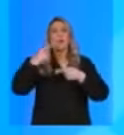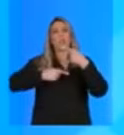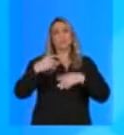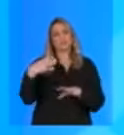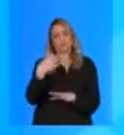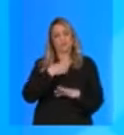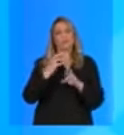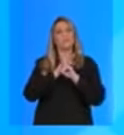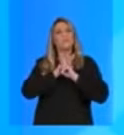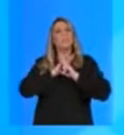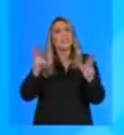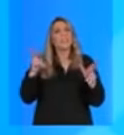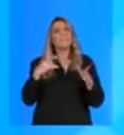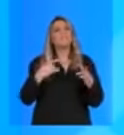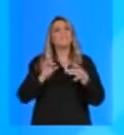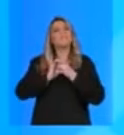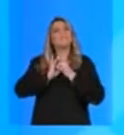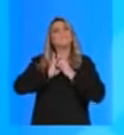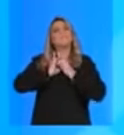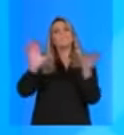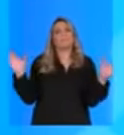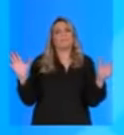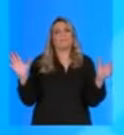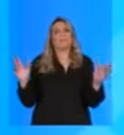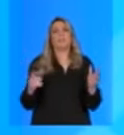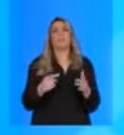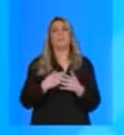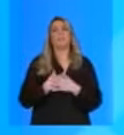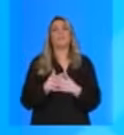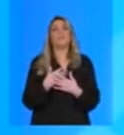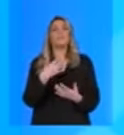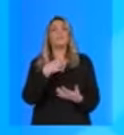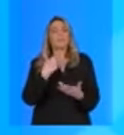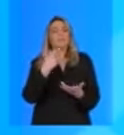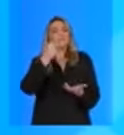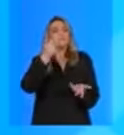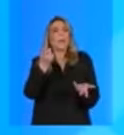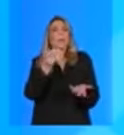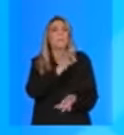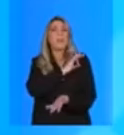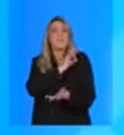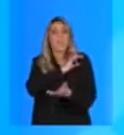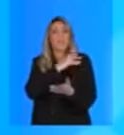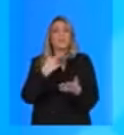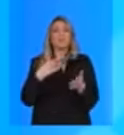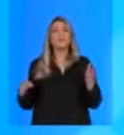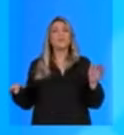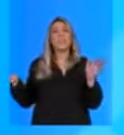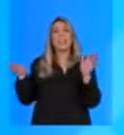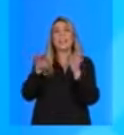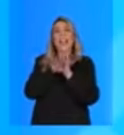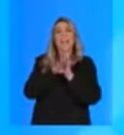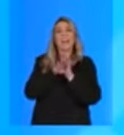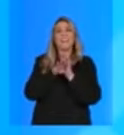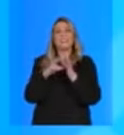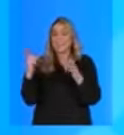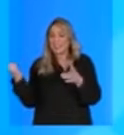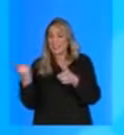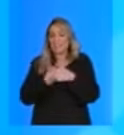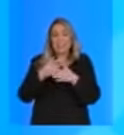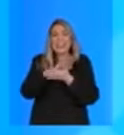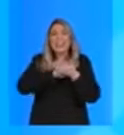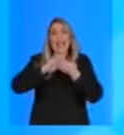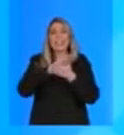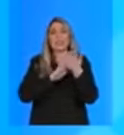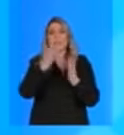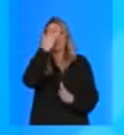de uma forma Independente de uma forma que seja possível o prefeito chegar com isenção naquela cadeira Sem dever nada para ninguém é que